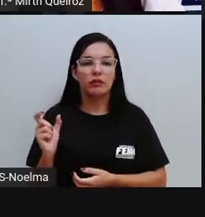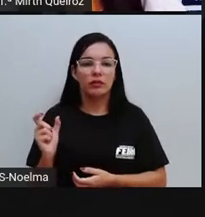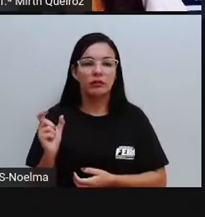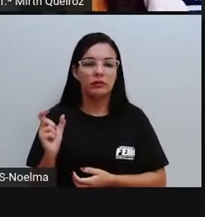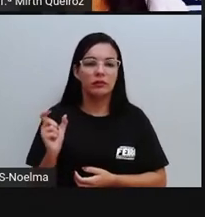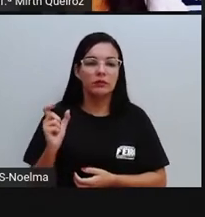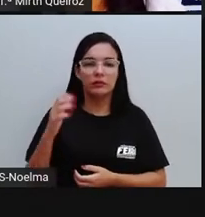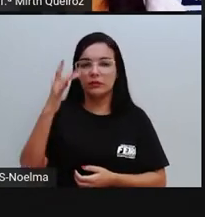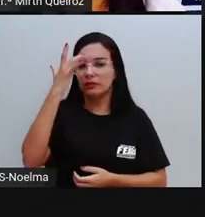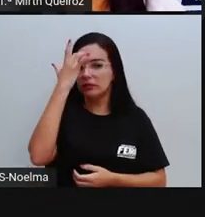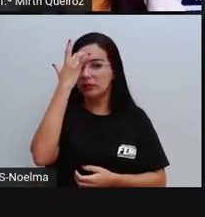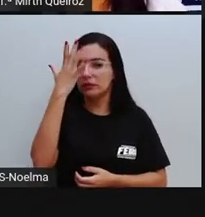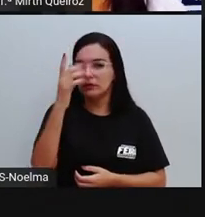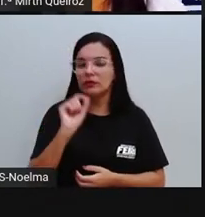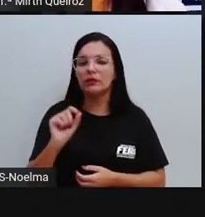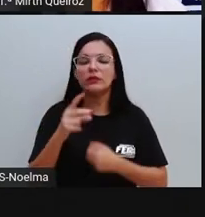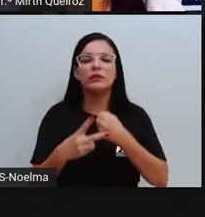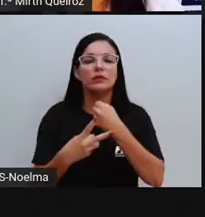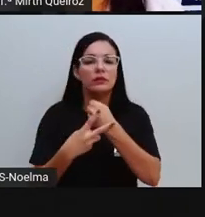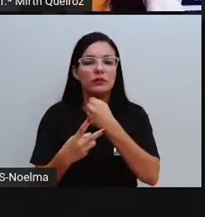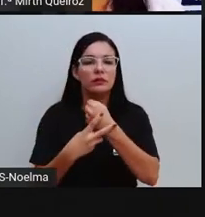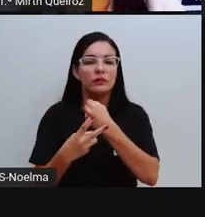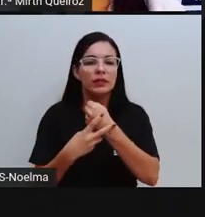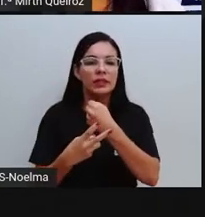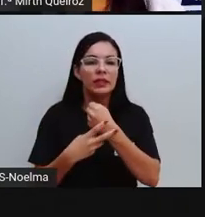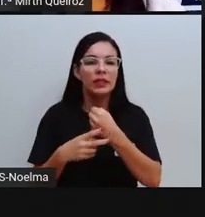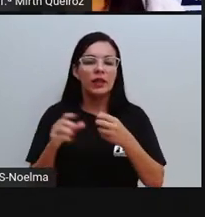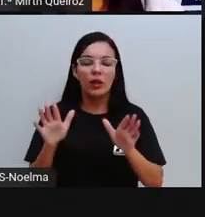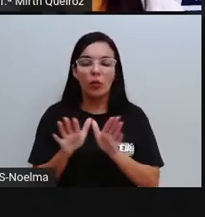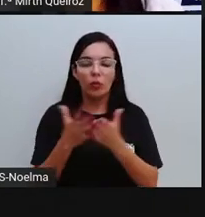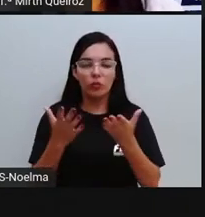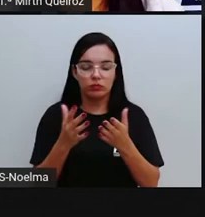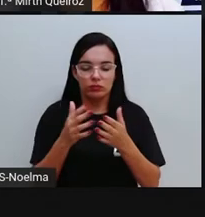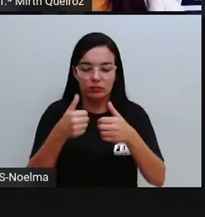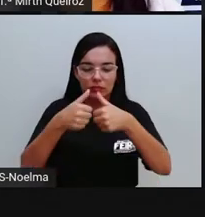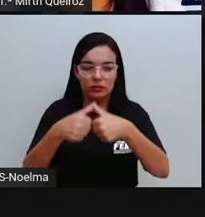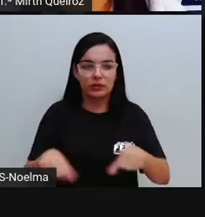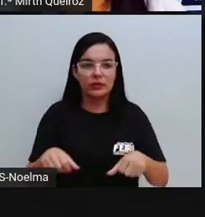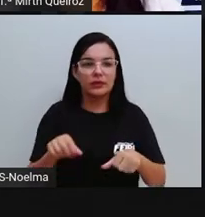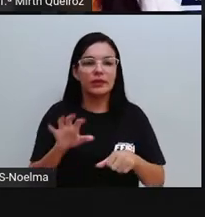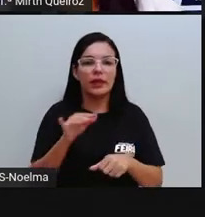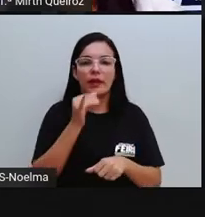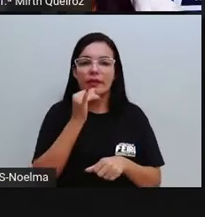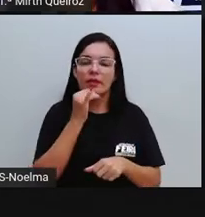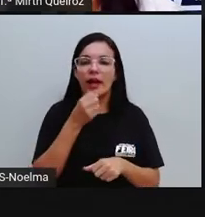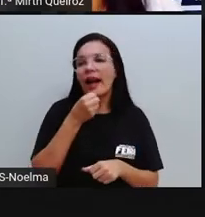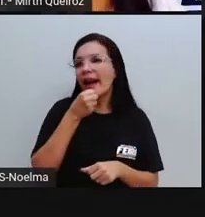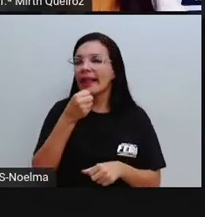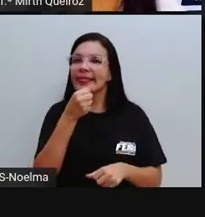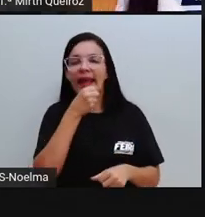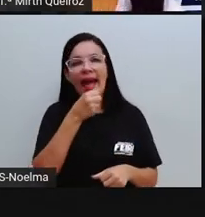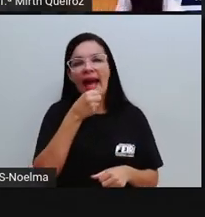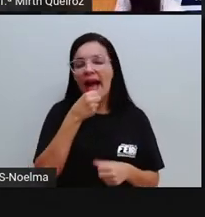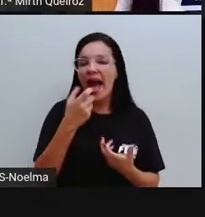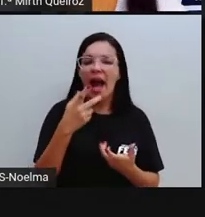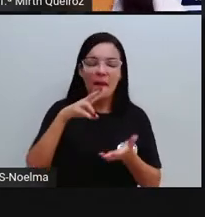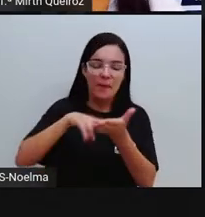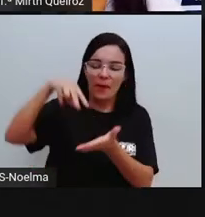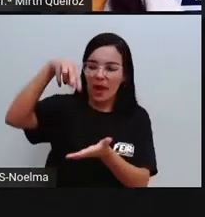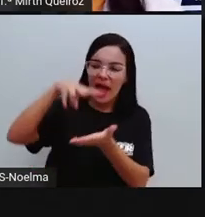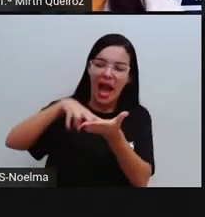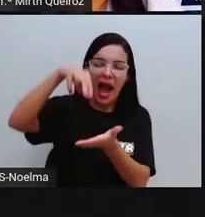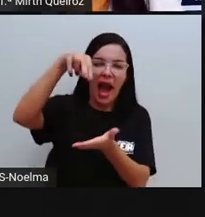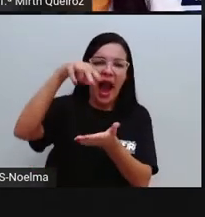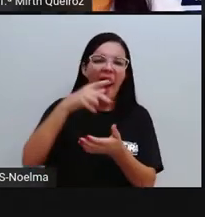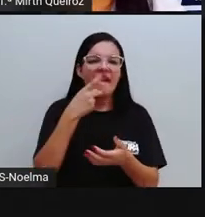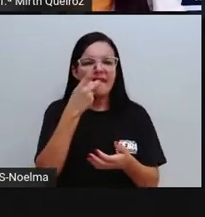de rimar são os verbos, né, quando eles estão no infinitivo. Por exemplo, cantar, pular, falar, fica